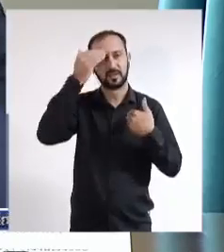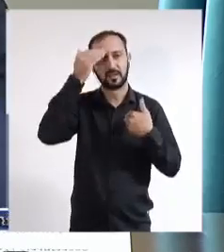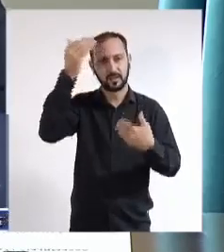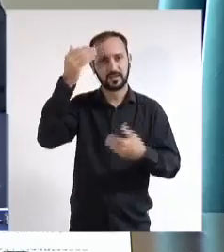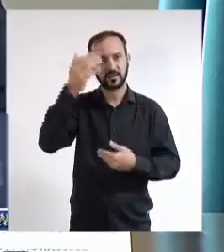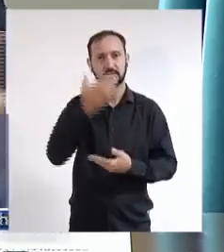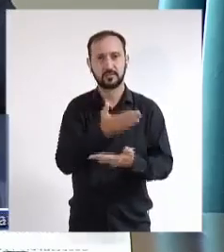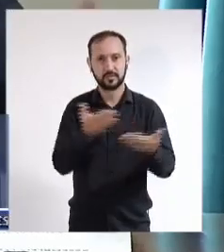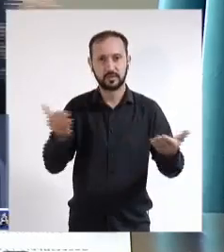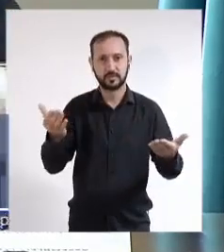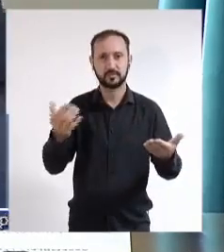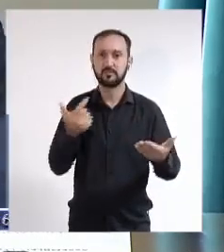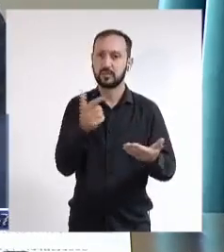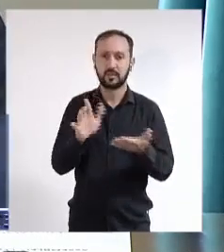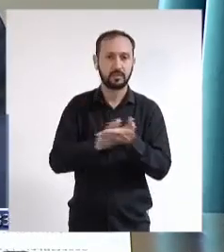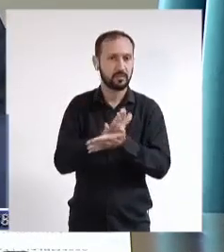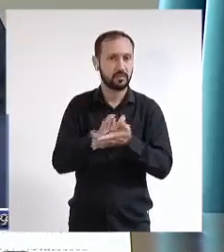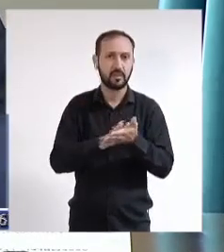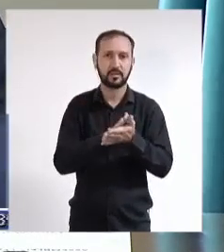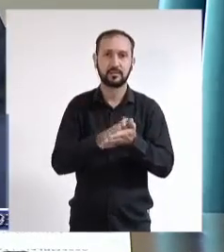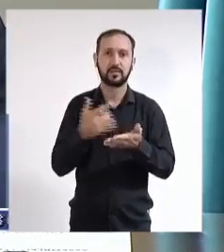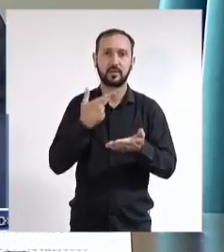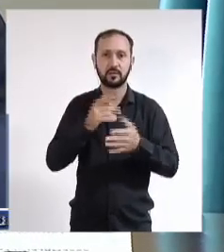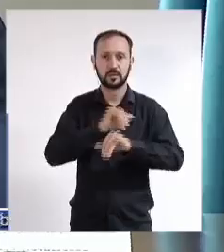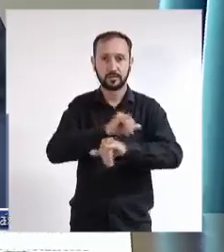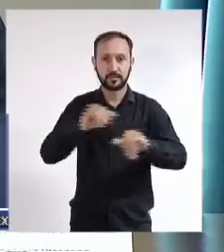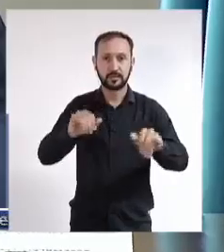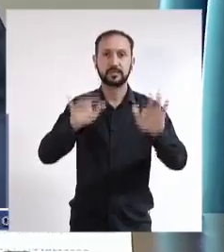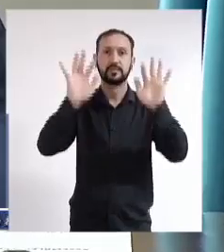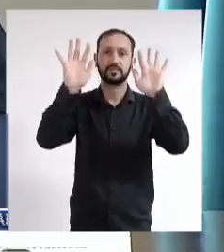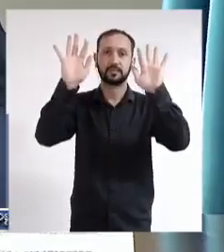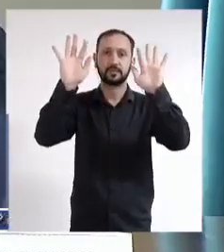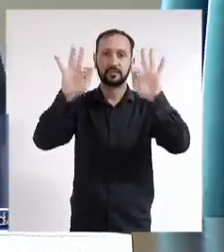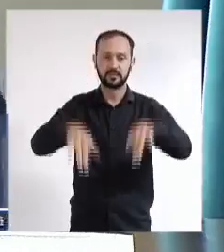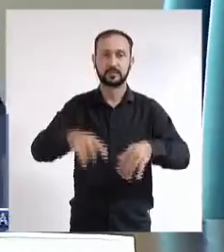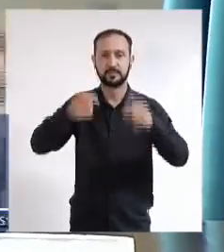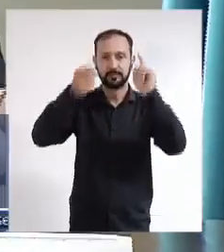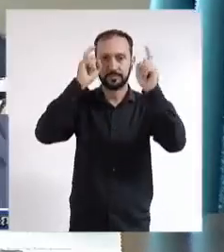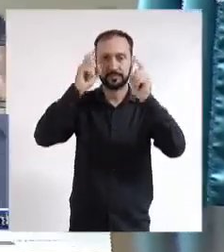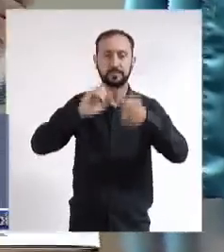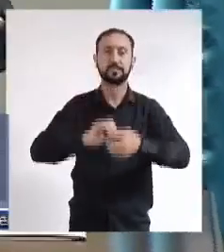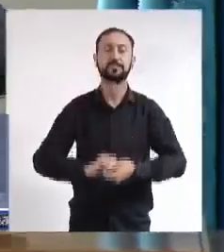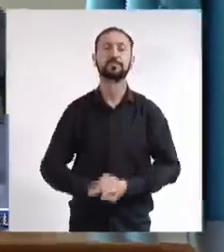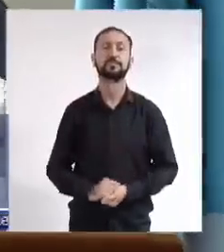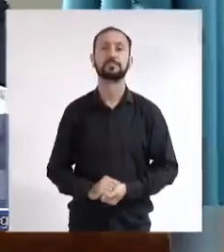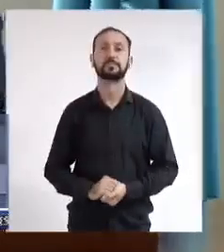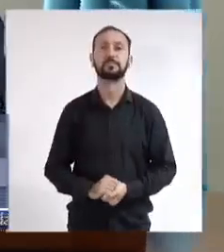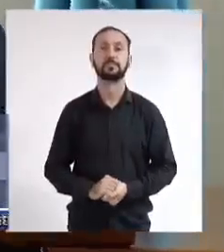de todos não havendo mais nada tratar de claro encerrada a presente reunião